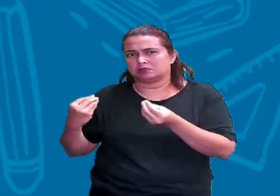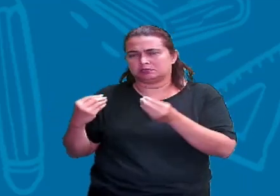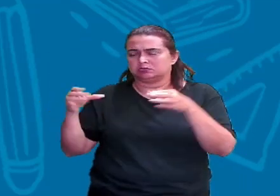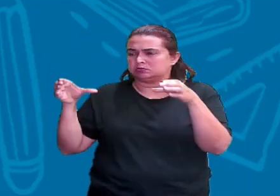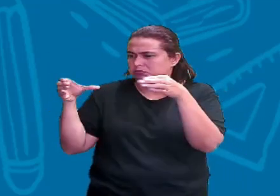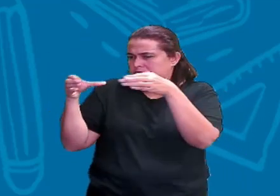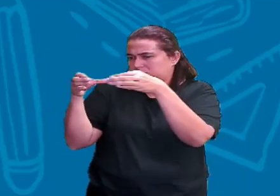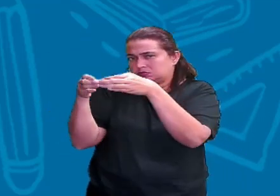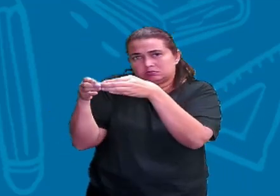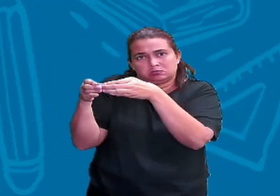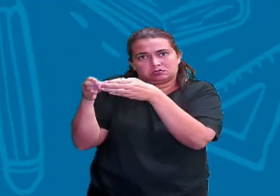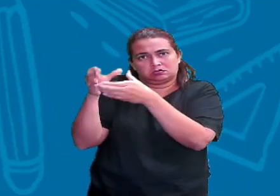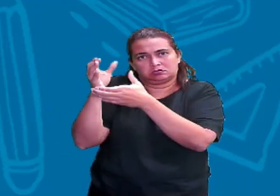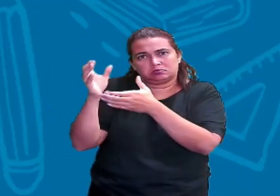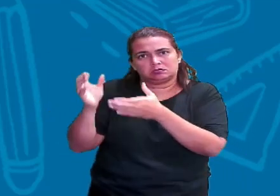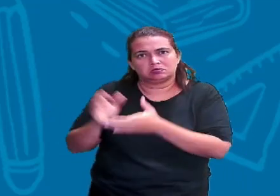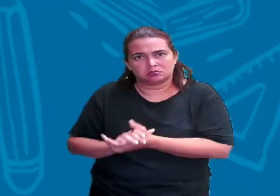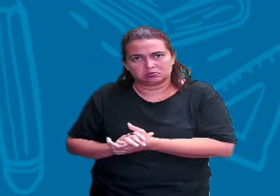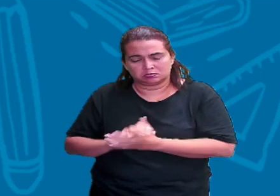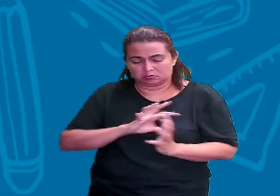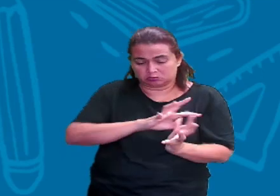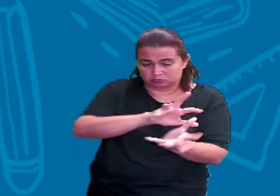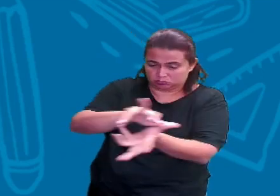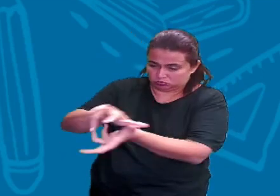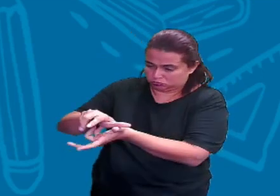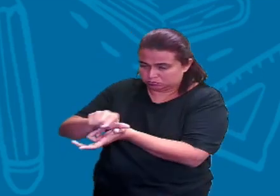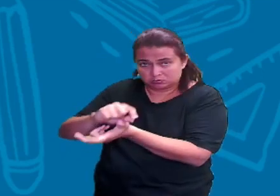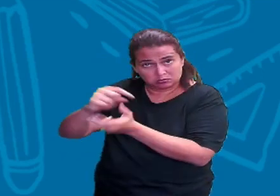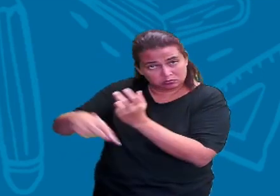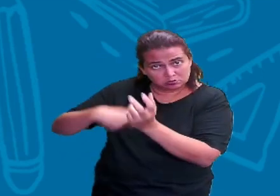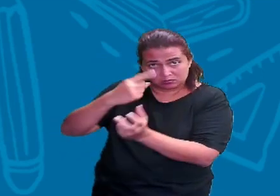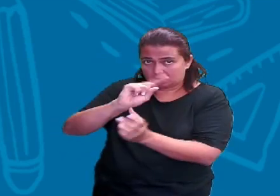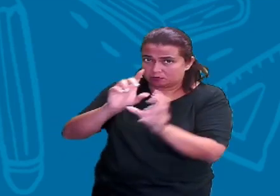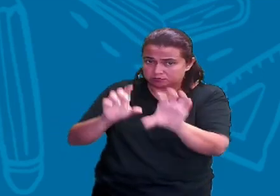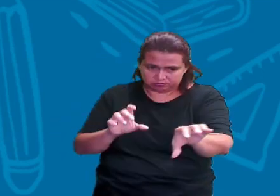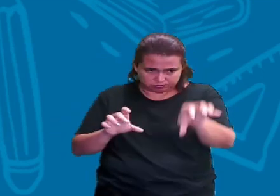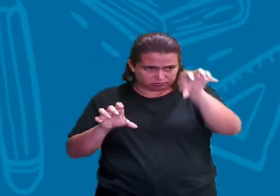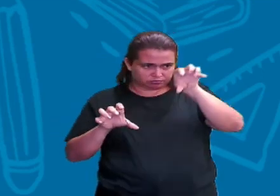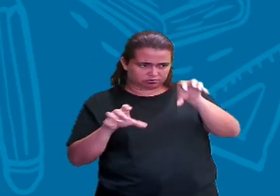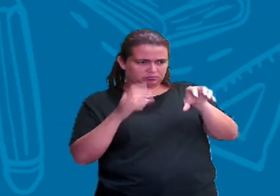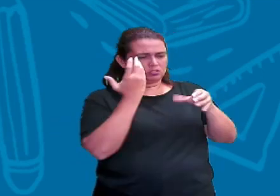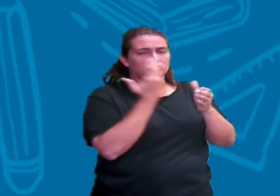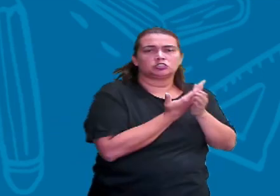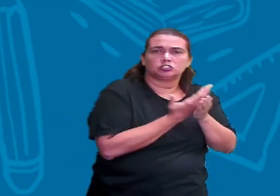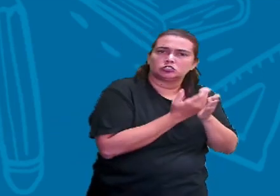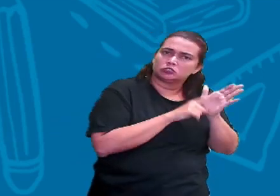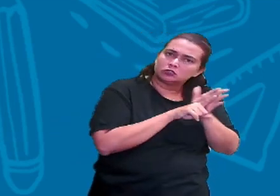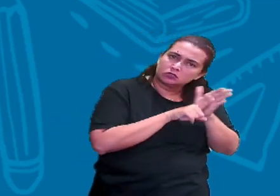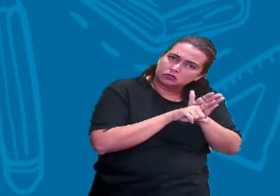uma parte apenas do mundo e não o mundo como um todo, certo?